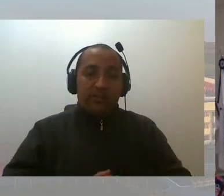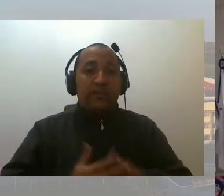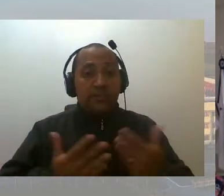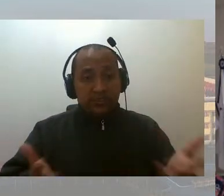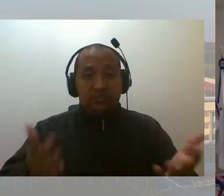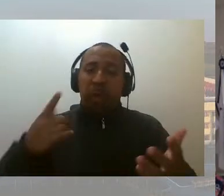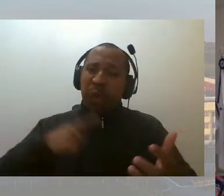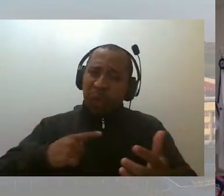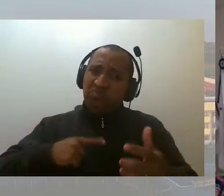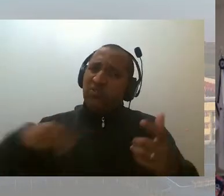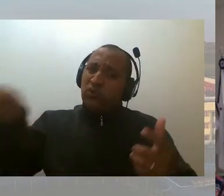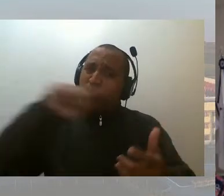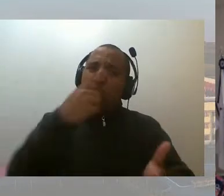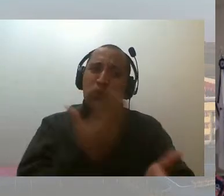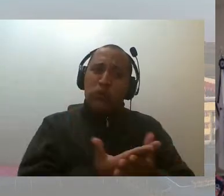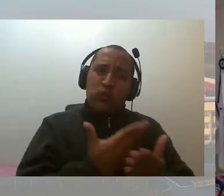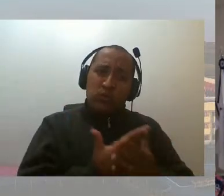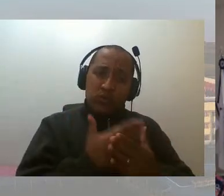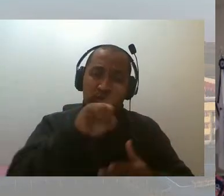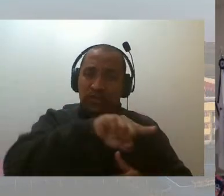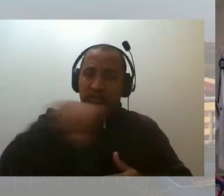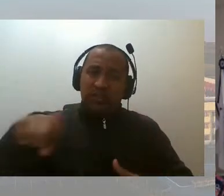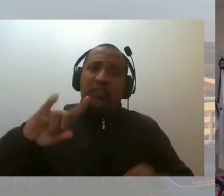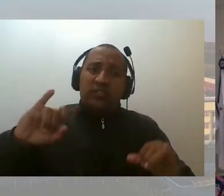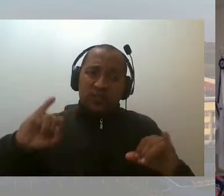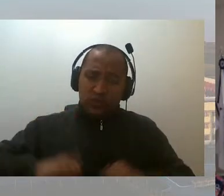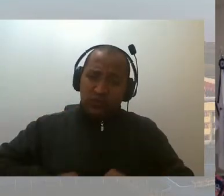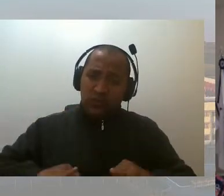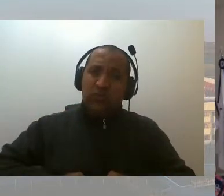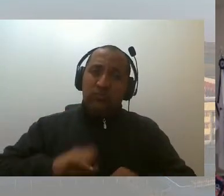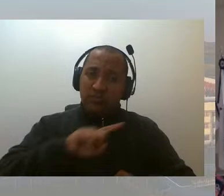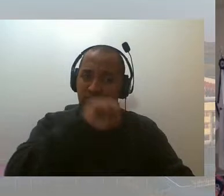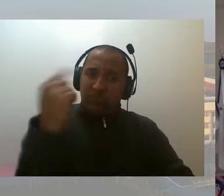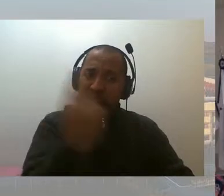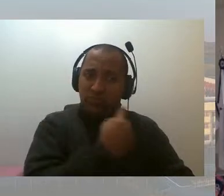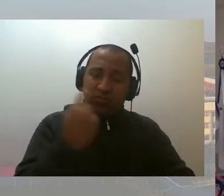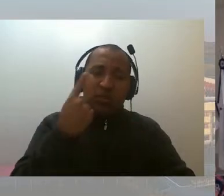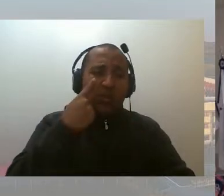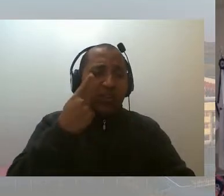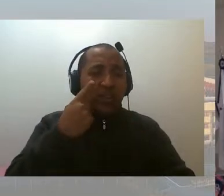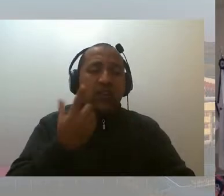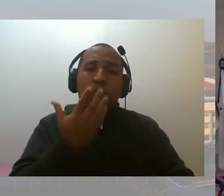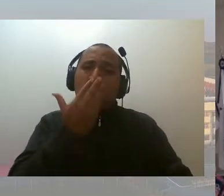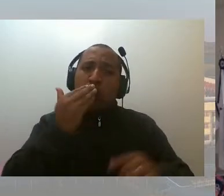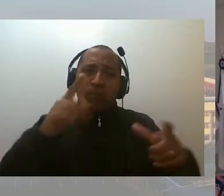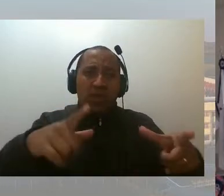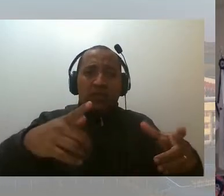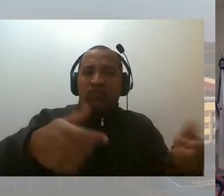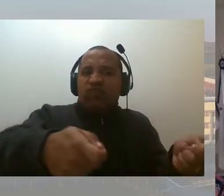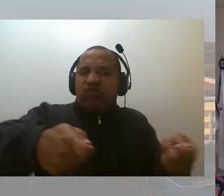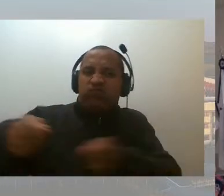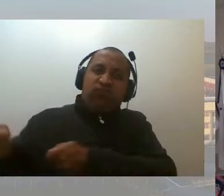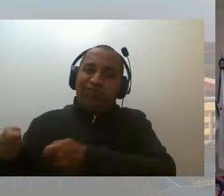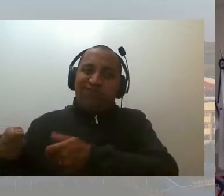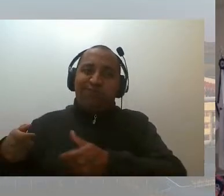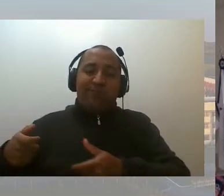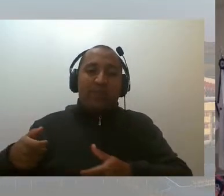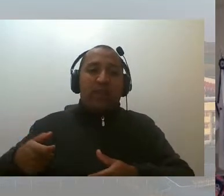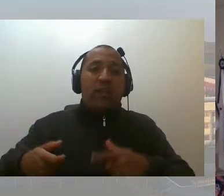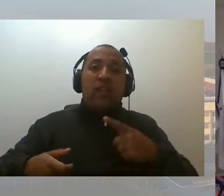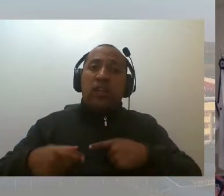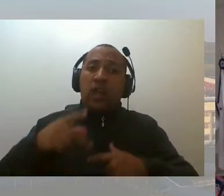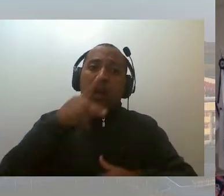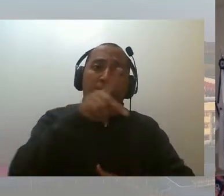vida e de cada um estudante que está aqui nessa sala. Vemos nosso prato de comida ser retirado, nosso plano permanência